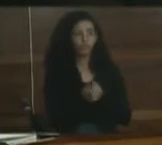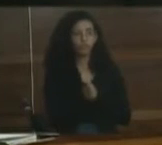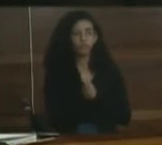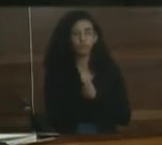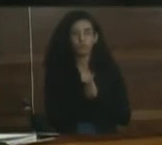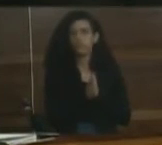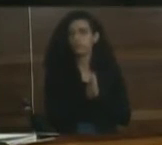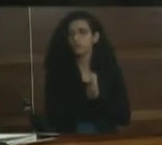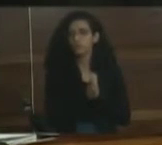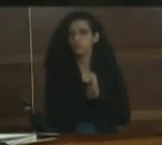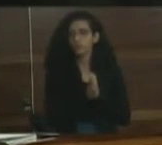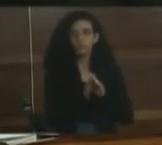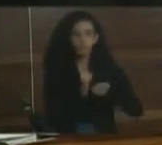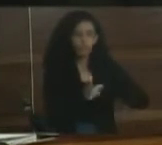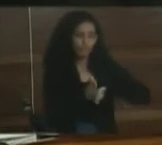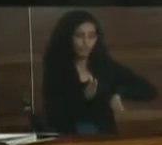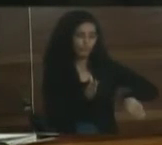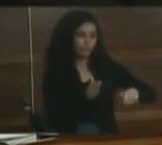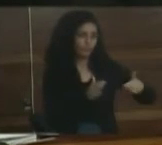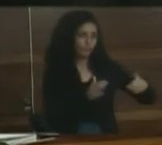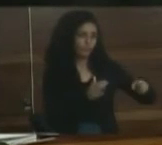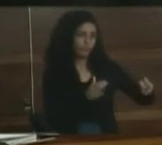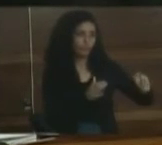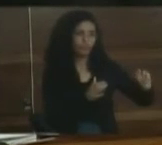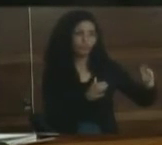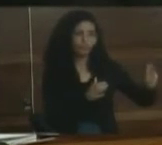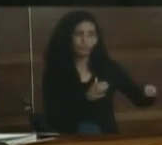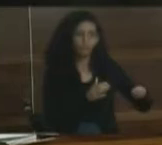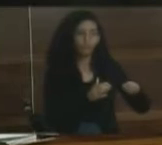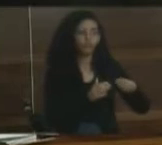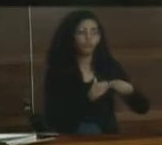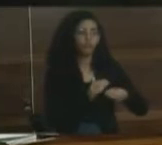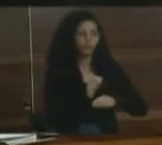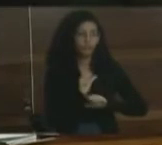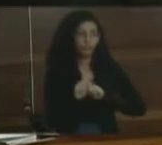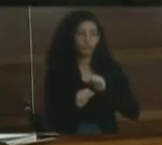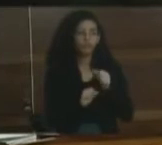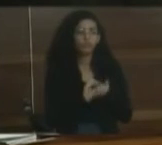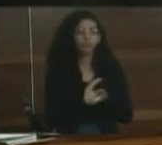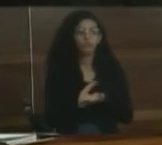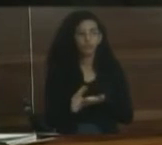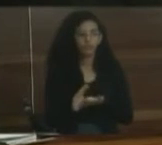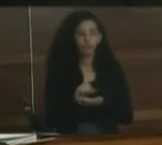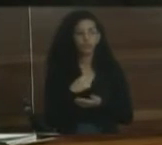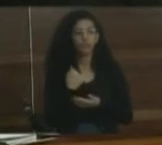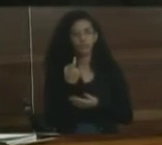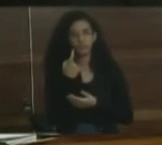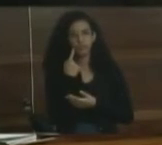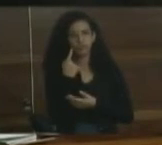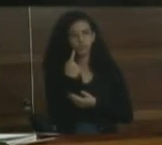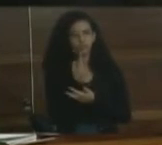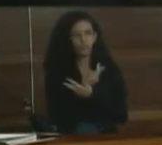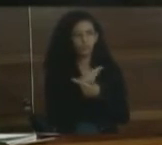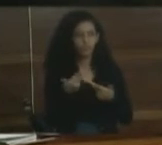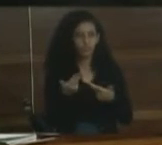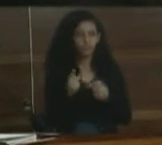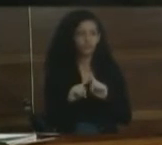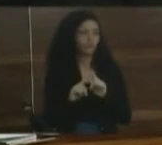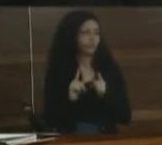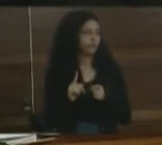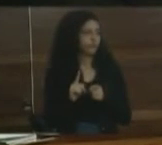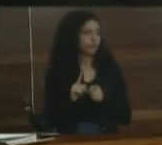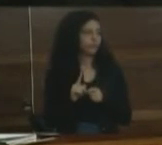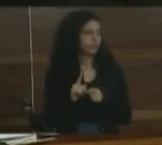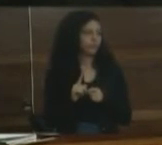deixou de receber 15 milhões mensagem isso tem afetado o nosso orçamento e nós estamos repensando muita coisa mas